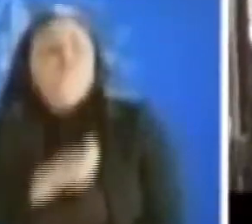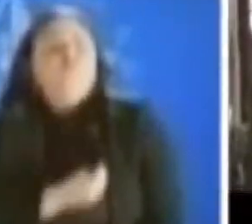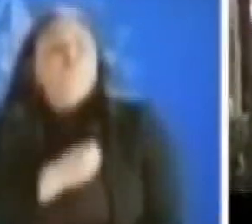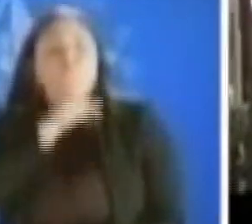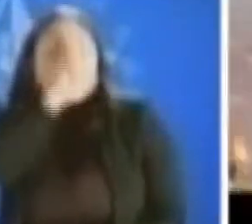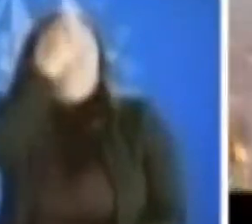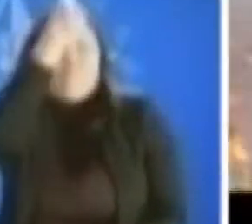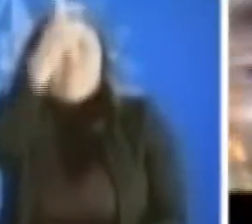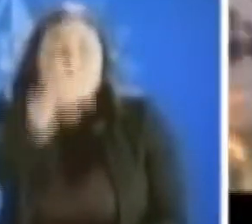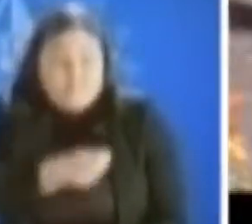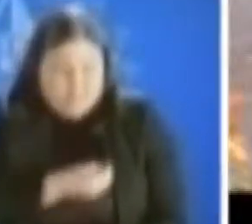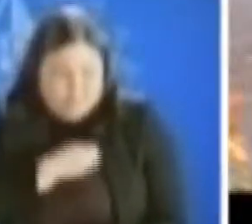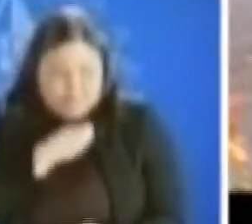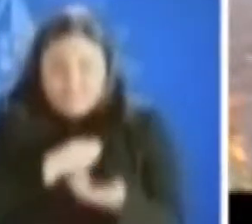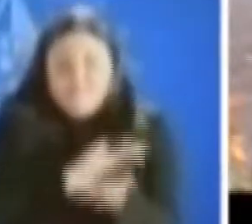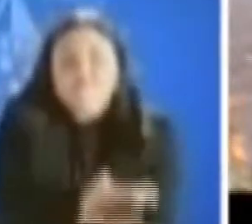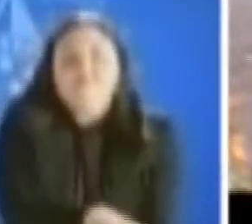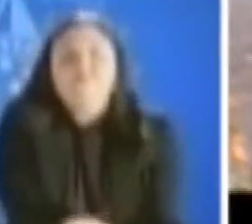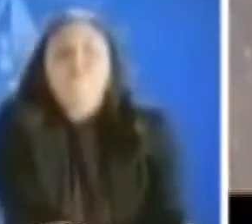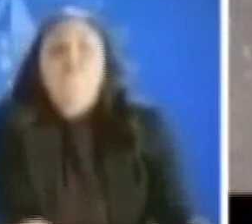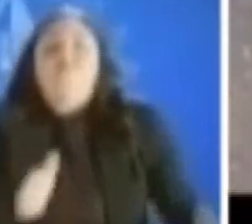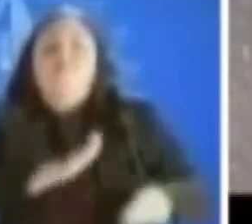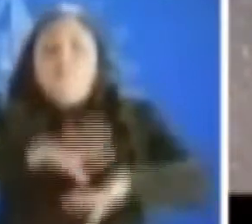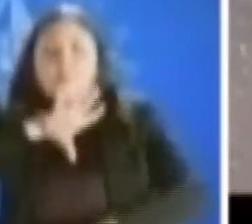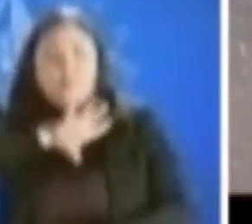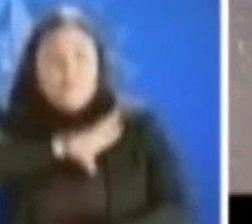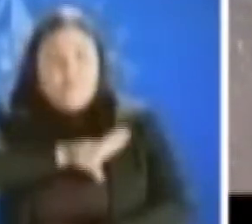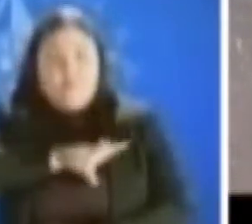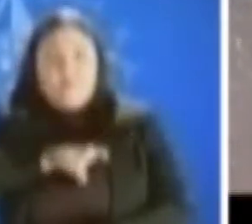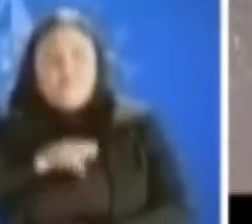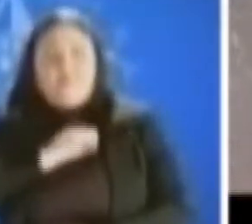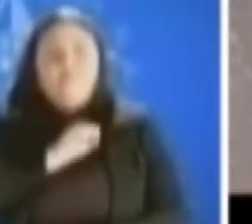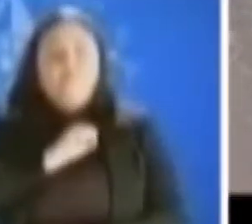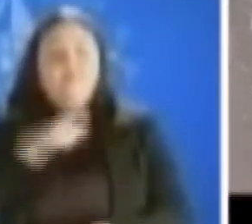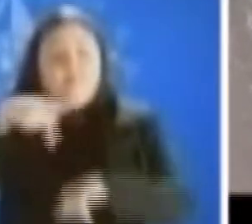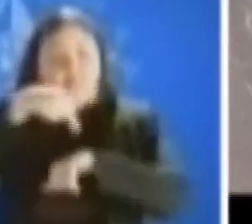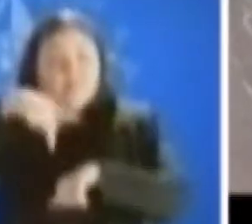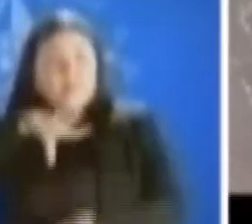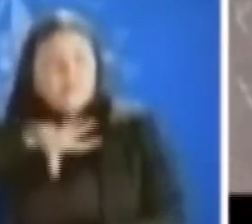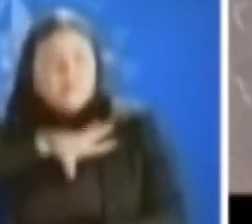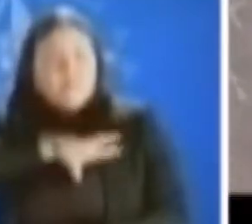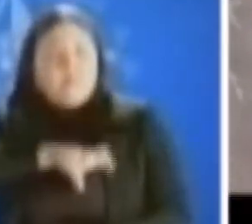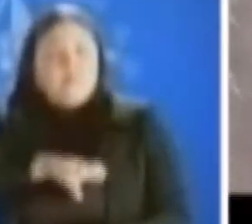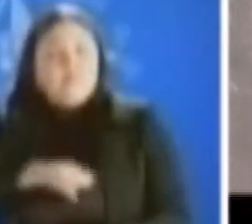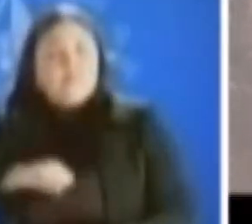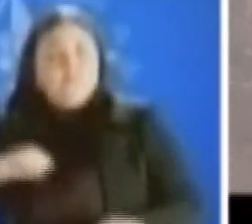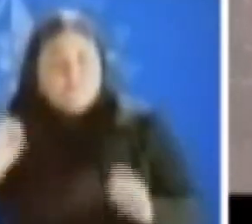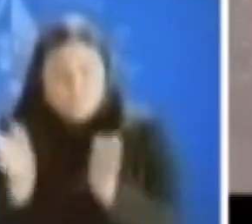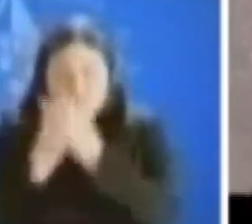tem mais vida nossa vida no teu seio mais amor